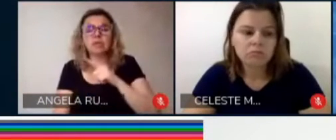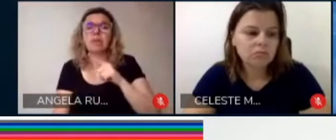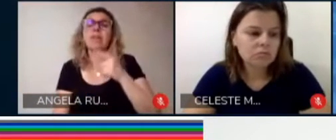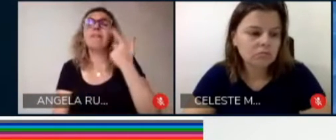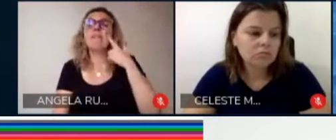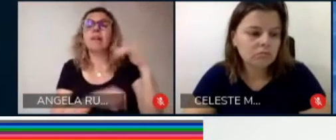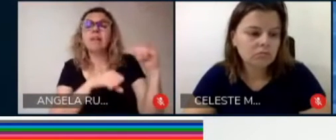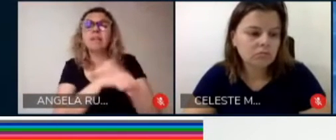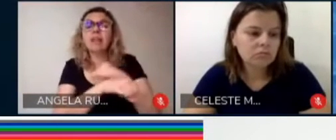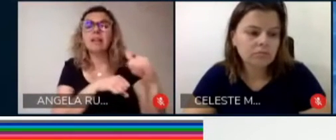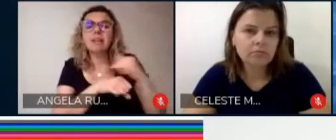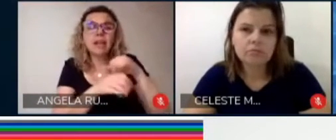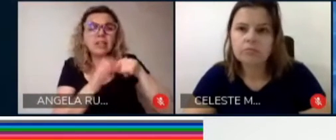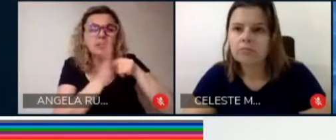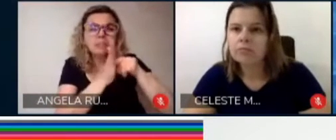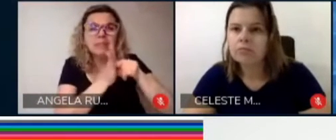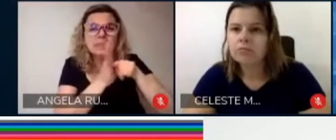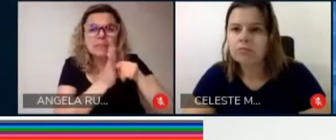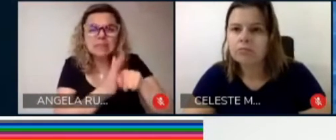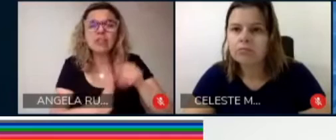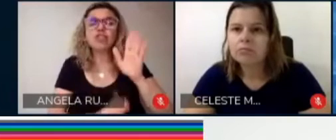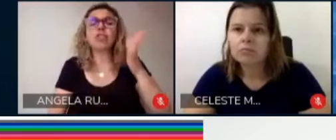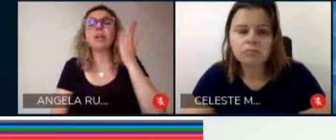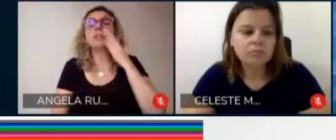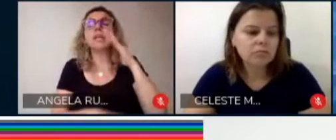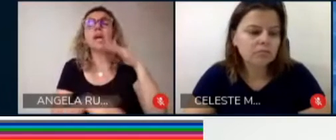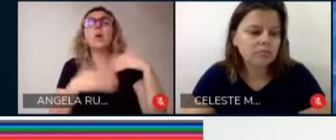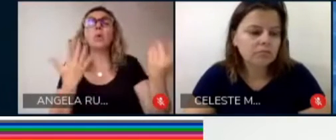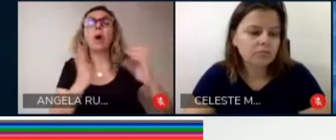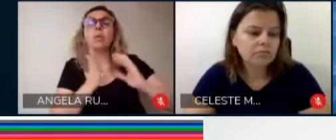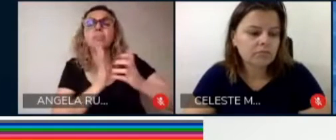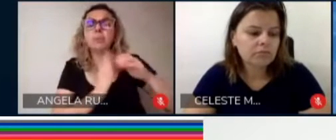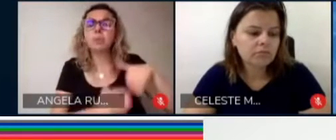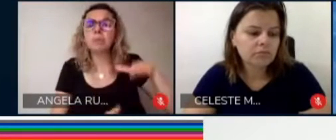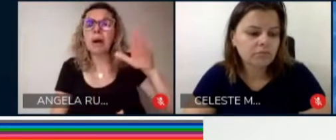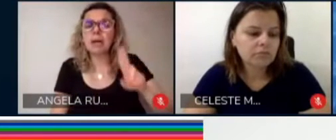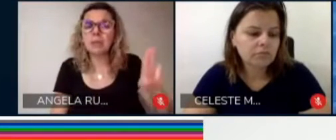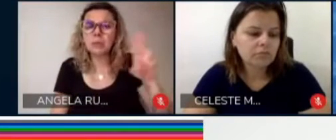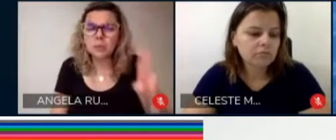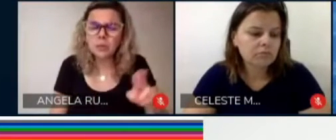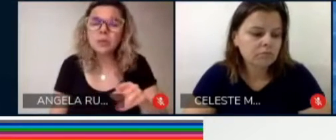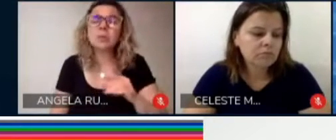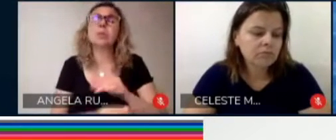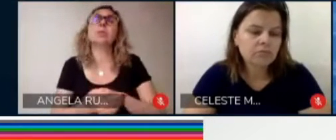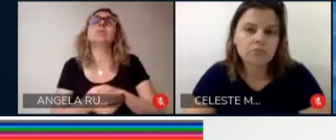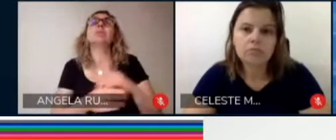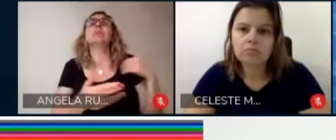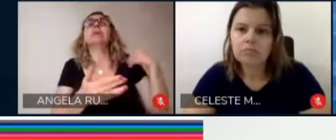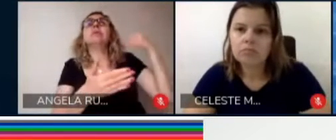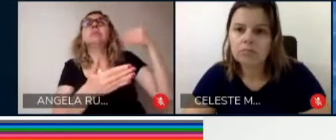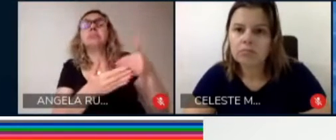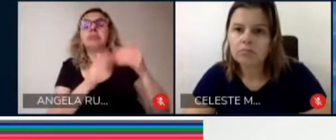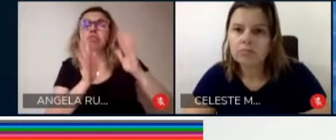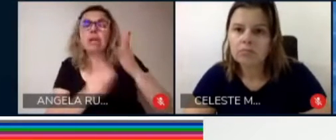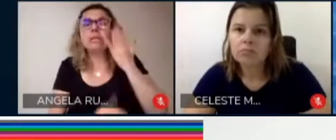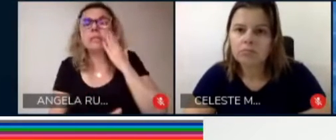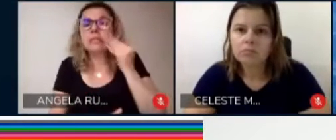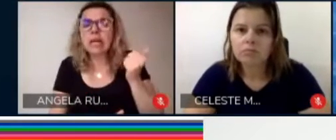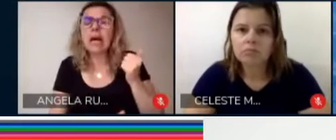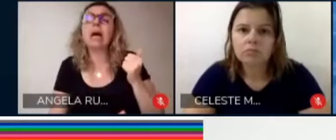minha estratégia de busca, já sei qual é a base de dados que eu vou usar mais, né? E aí já sei que ela